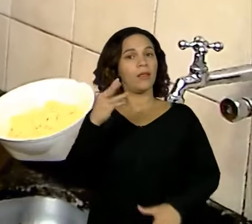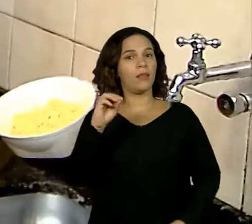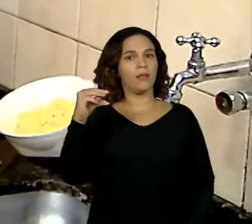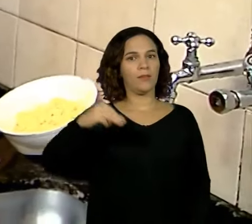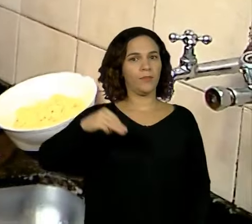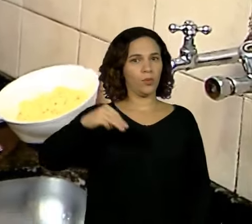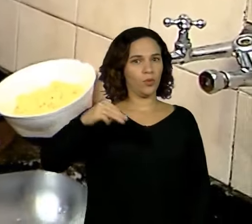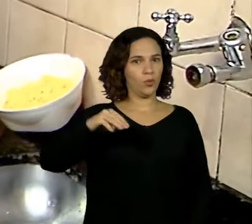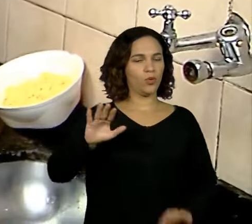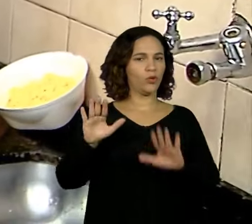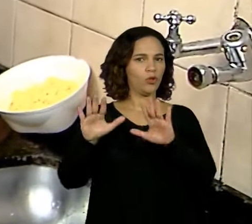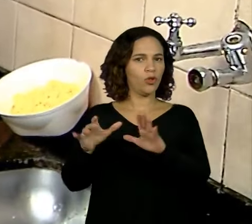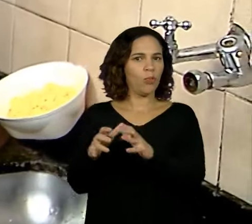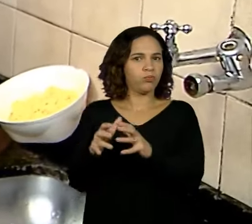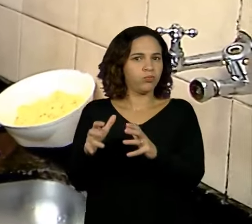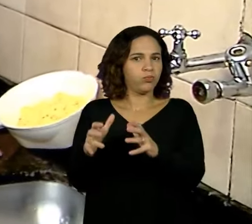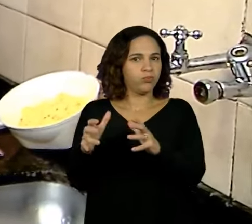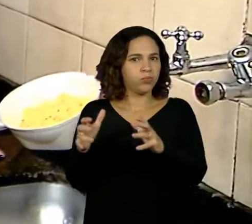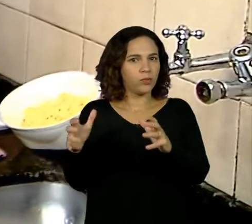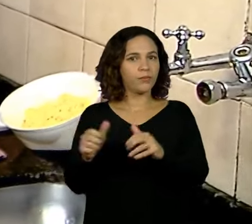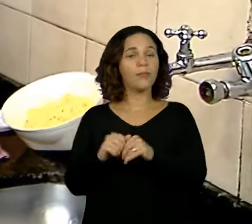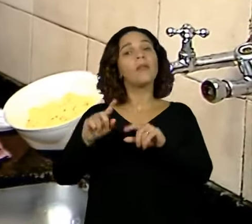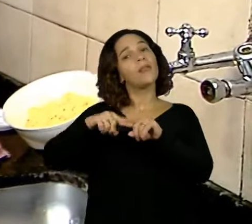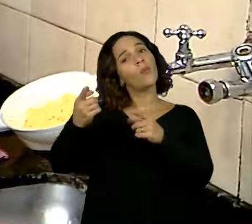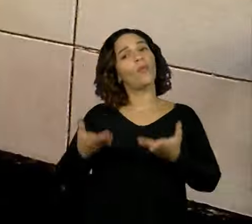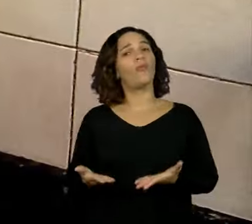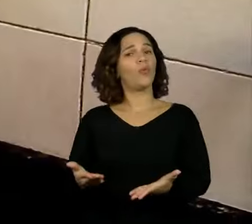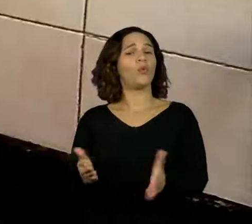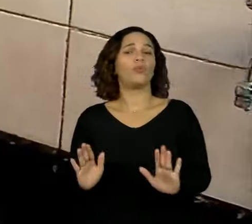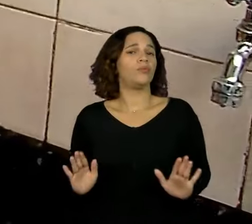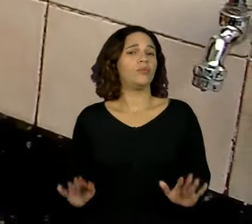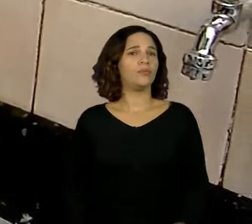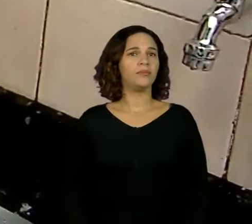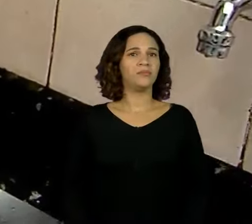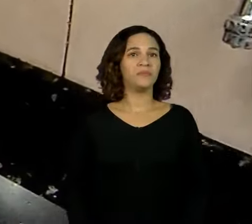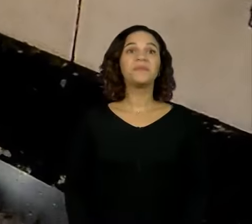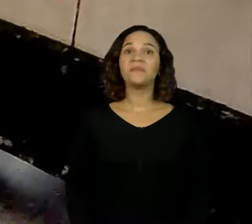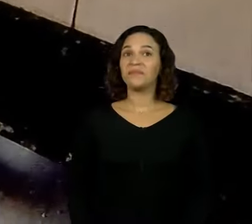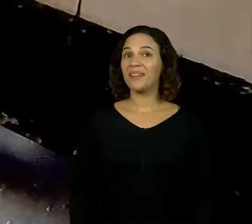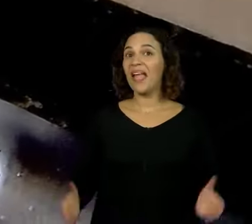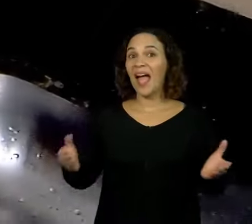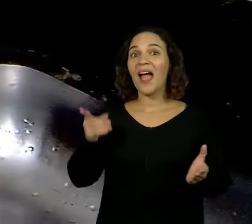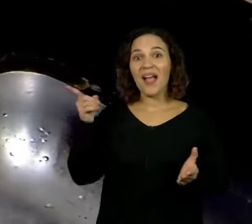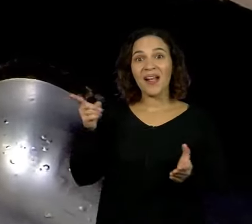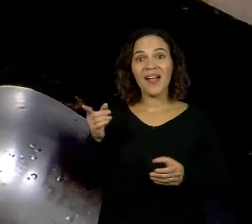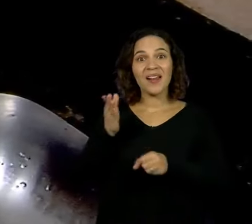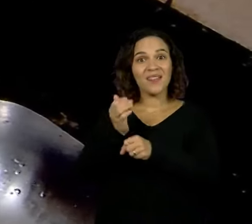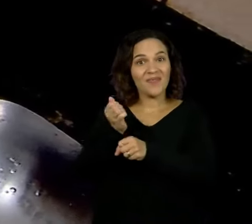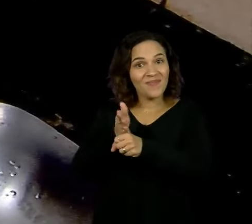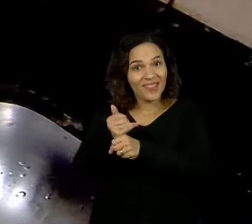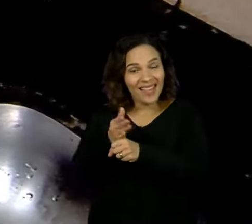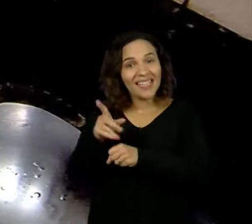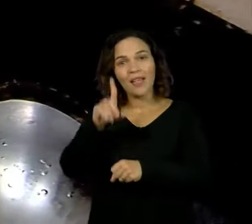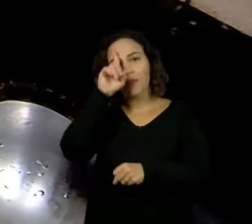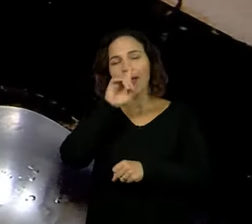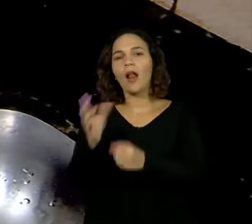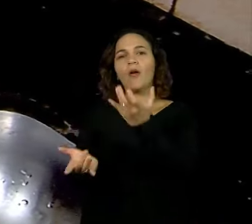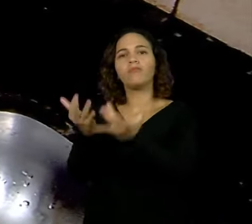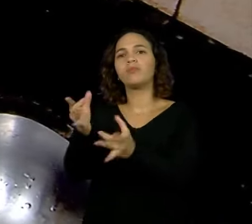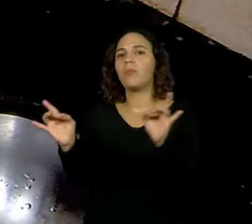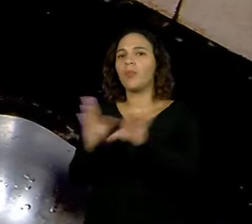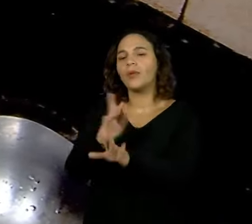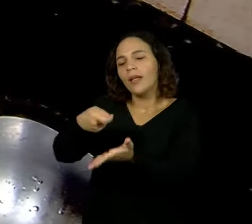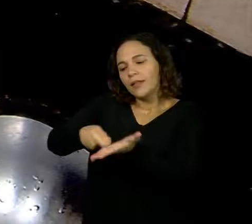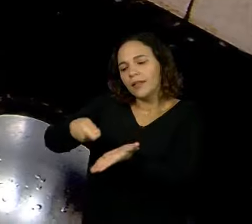né? E depois ir ao forno, né? Agora é a mandioquinha já cozida e